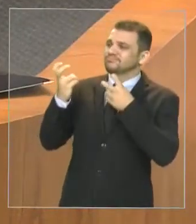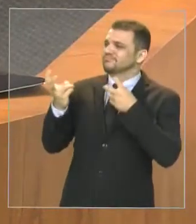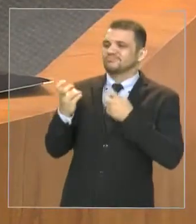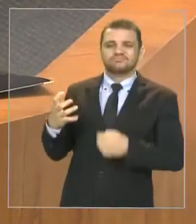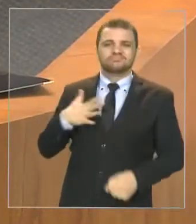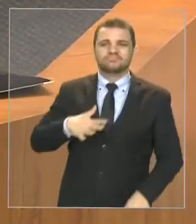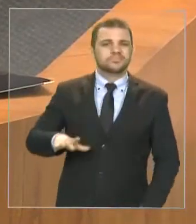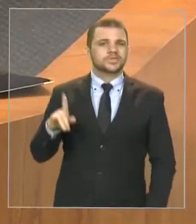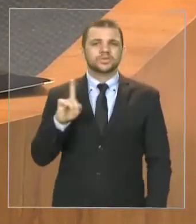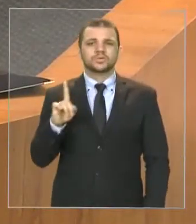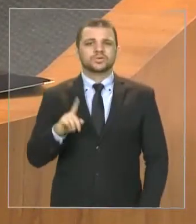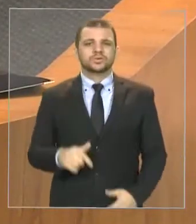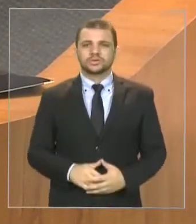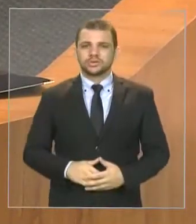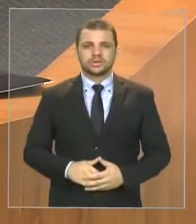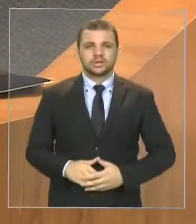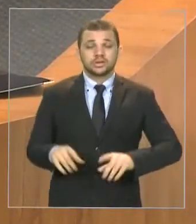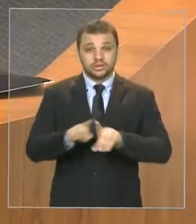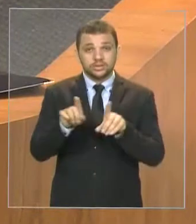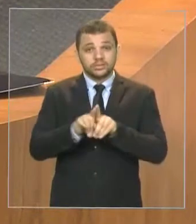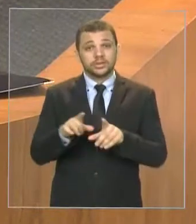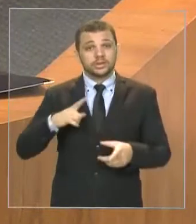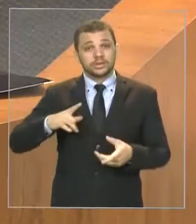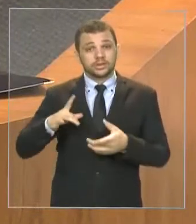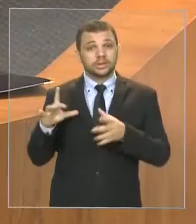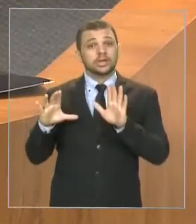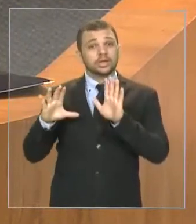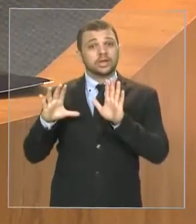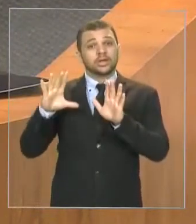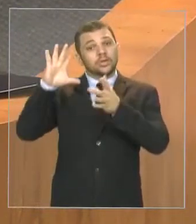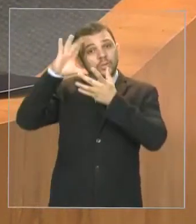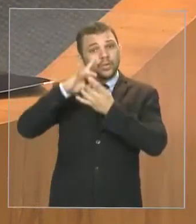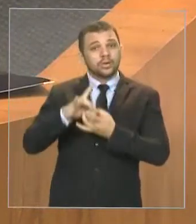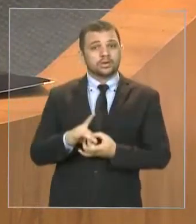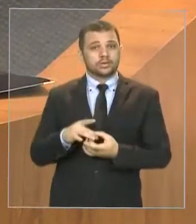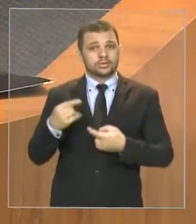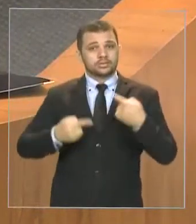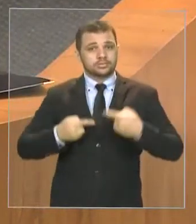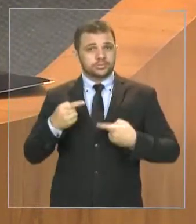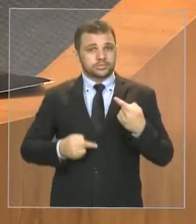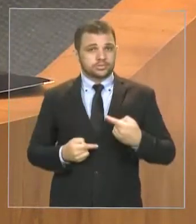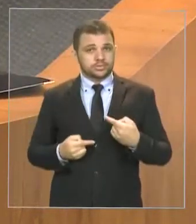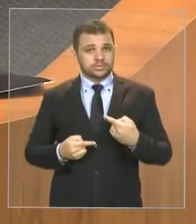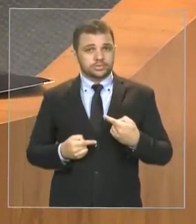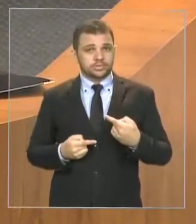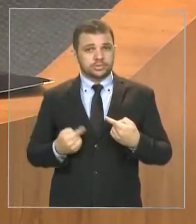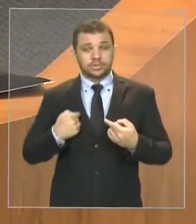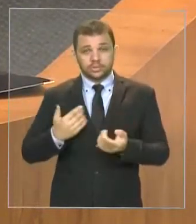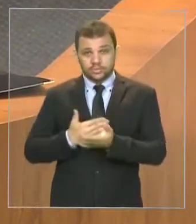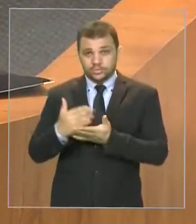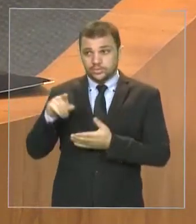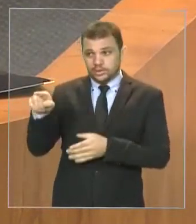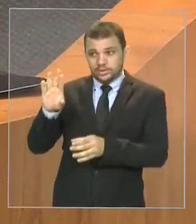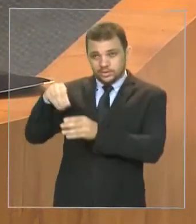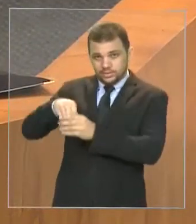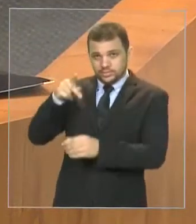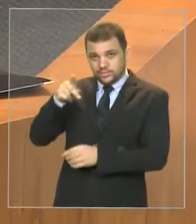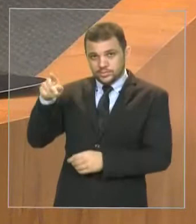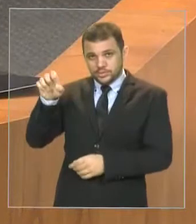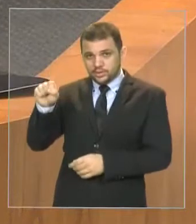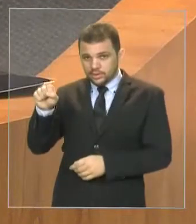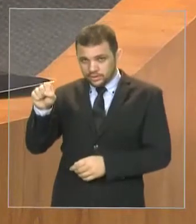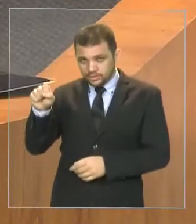política. Quando eu saí do PPS, saí pela porta da frente, como entrei. Sem fofoca,